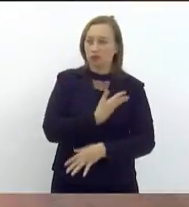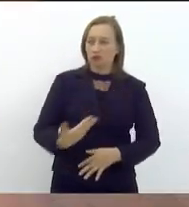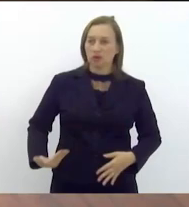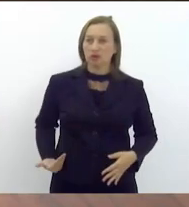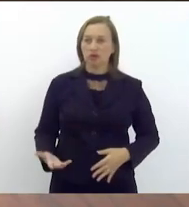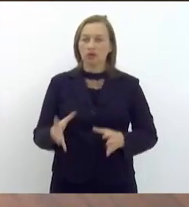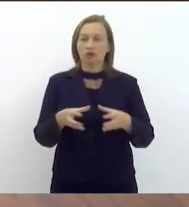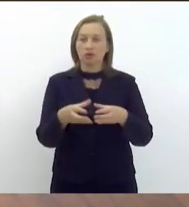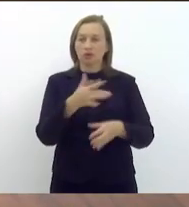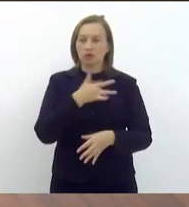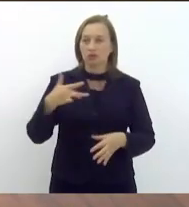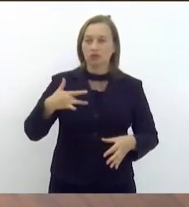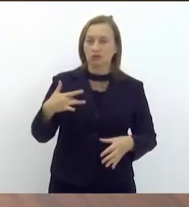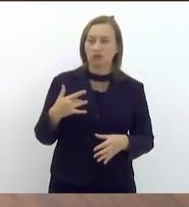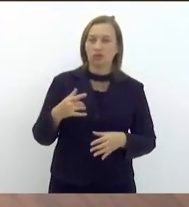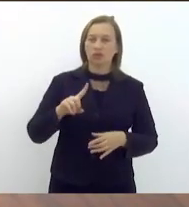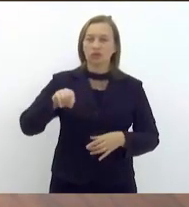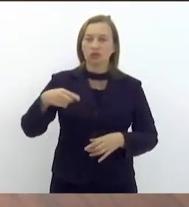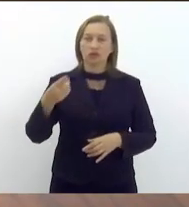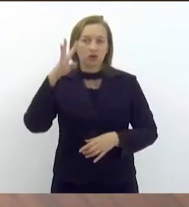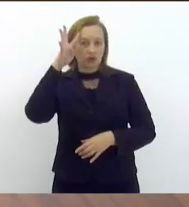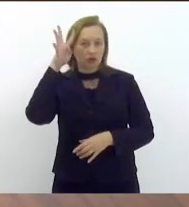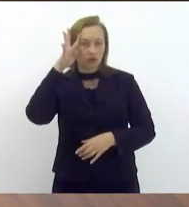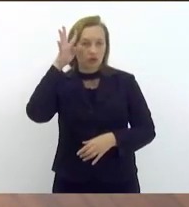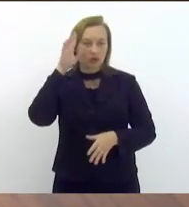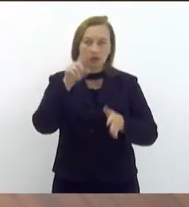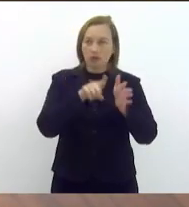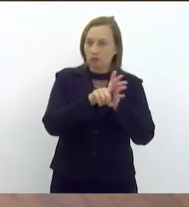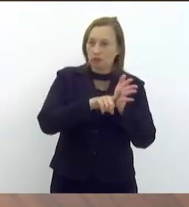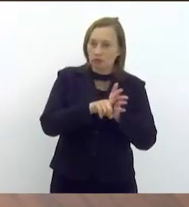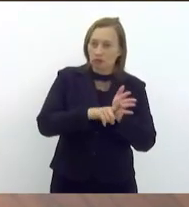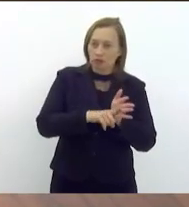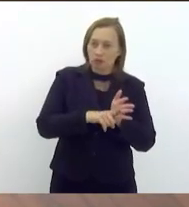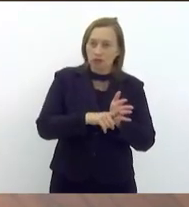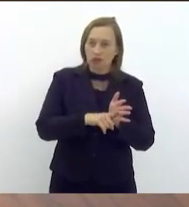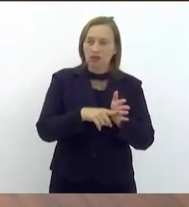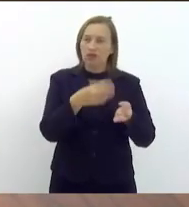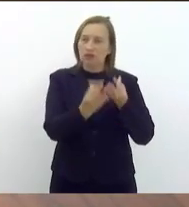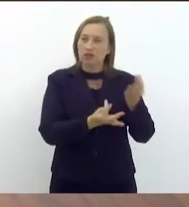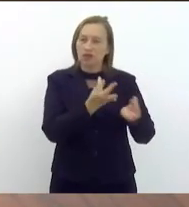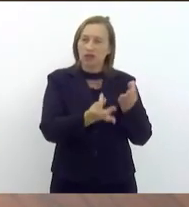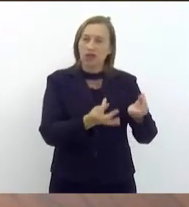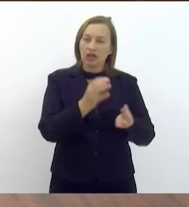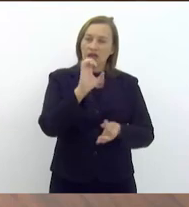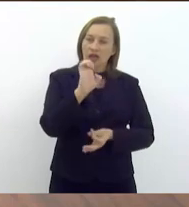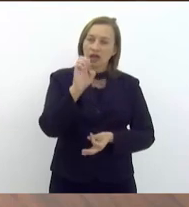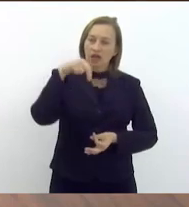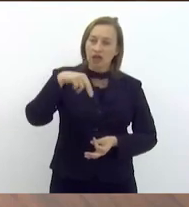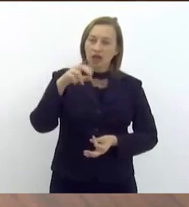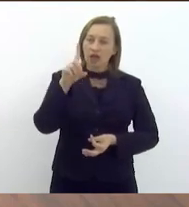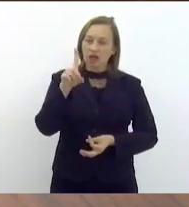vai promover na próxima quarta-feira sobre o diagnóstico e tratamento de endometriose pelo pelo Estado do Rio de Janeiro